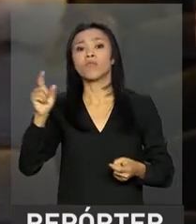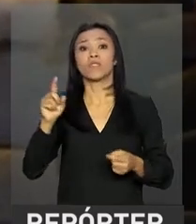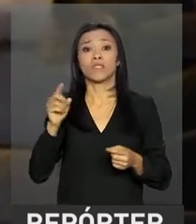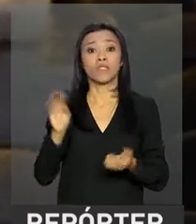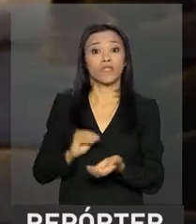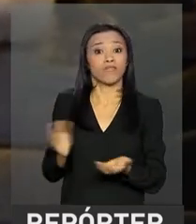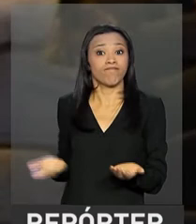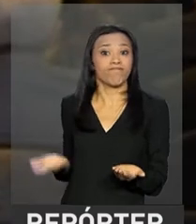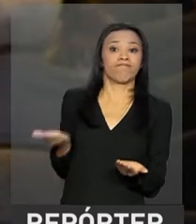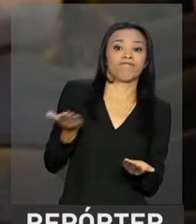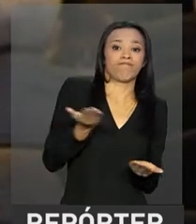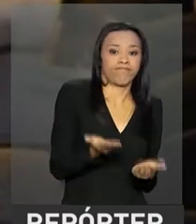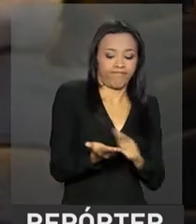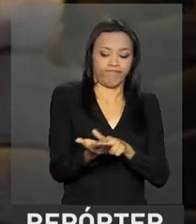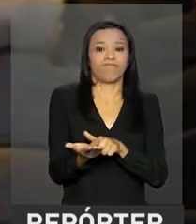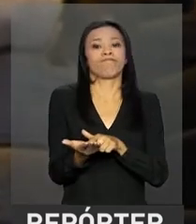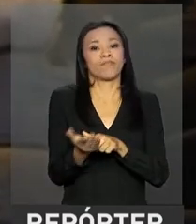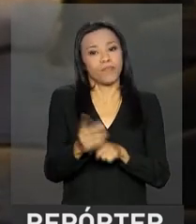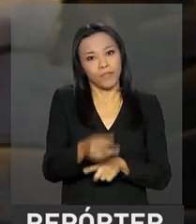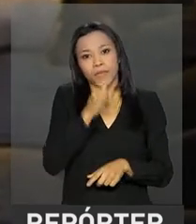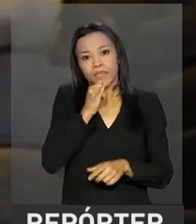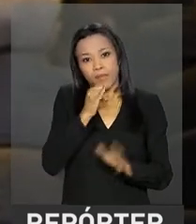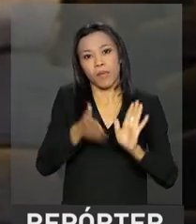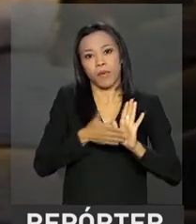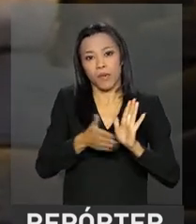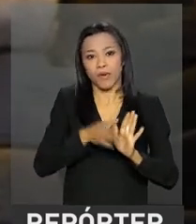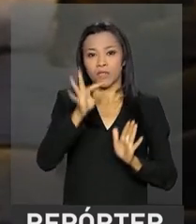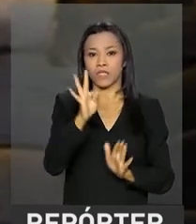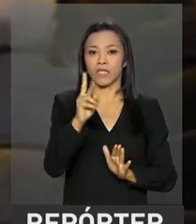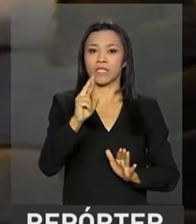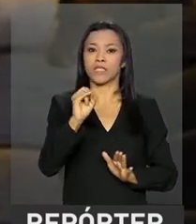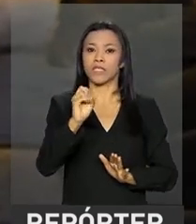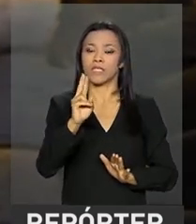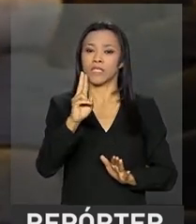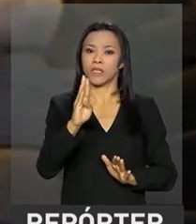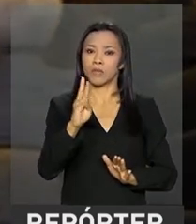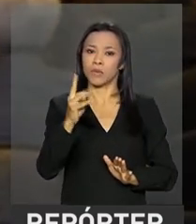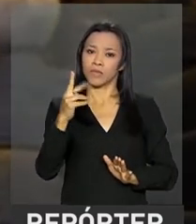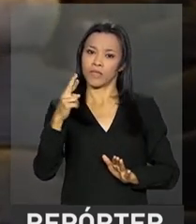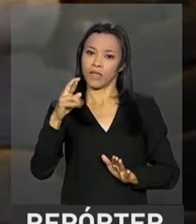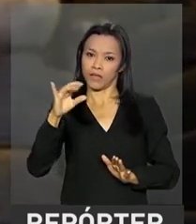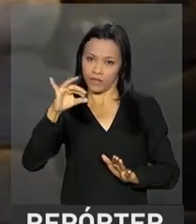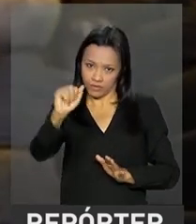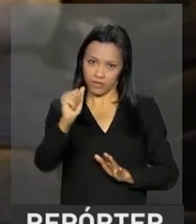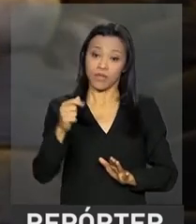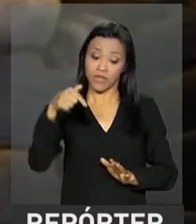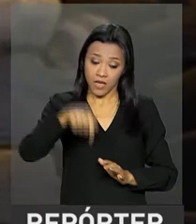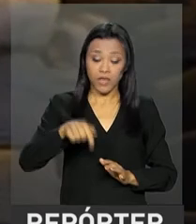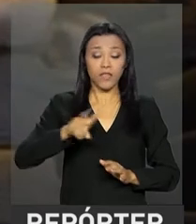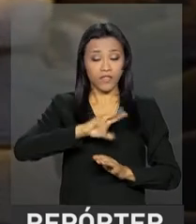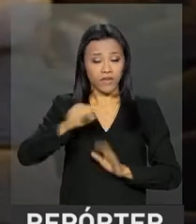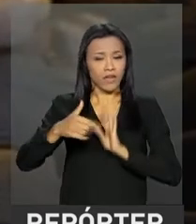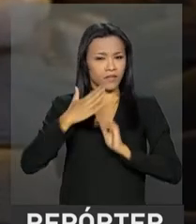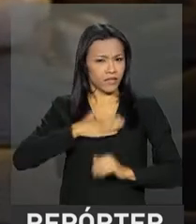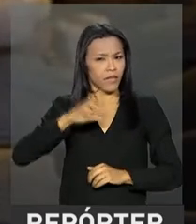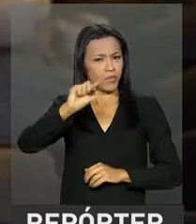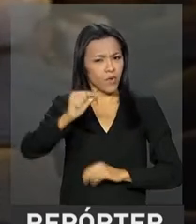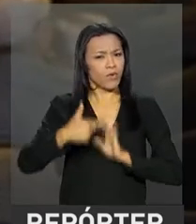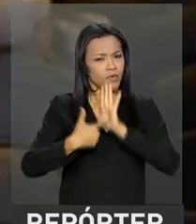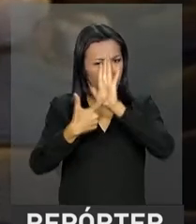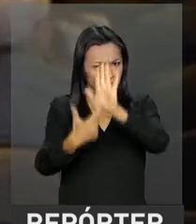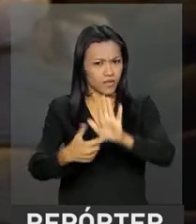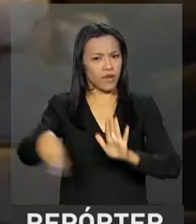devem ser apresentadas como a tributária nós vamos acompanhar tudo por aqui ea tv nbr transmitirá ao vivo daqui a pouquinho a